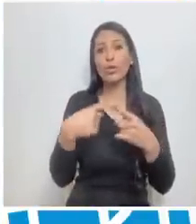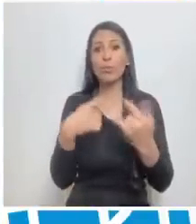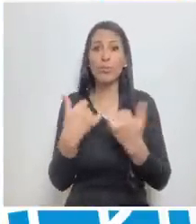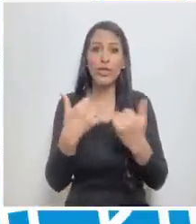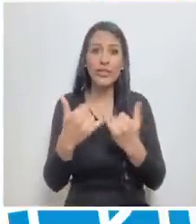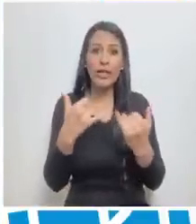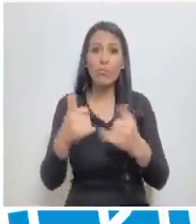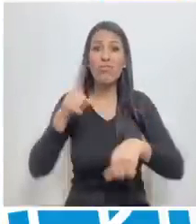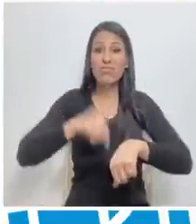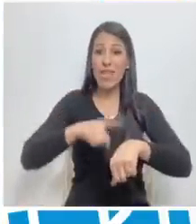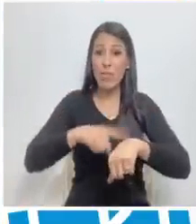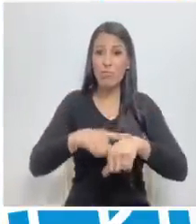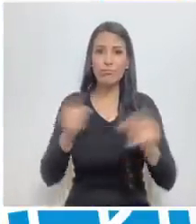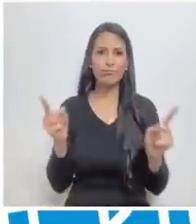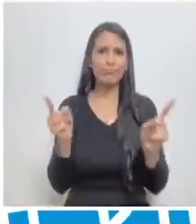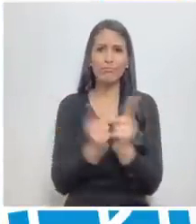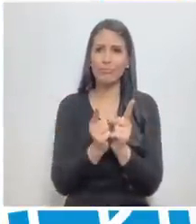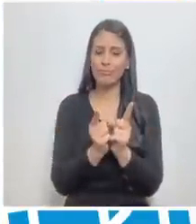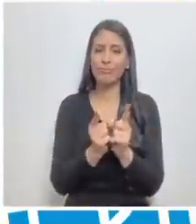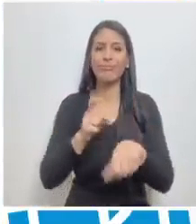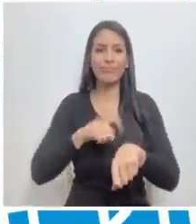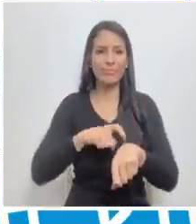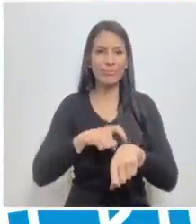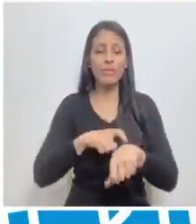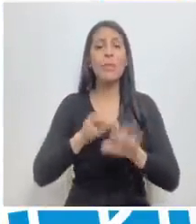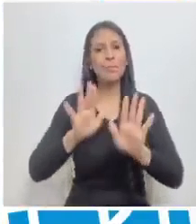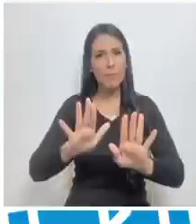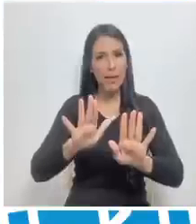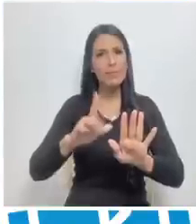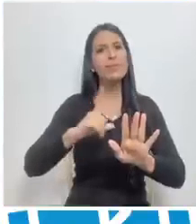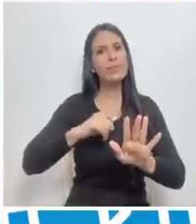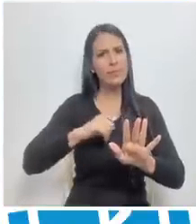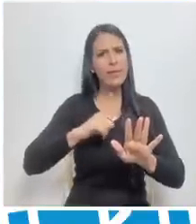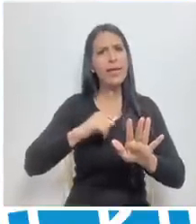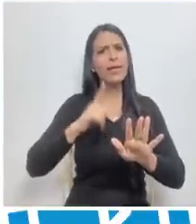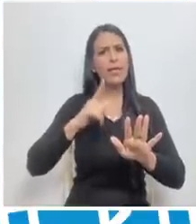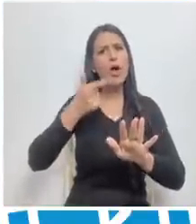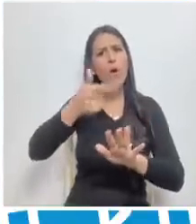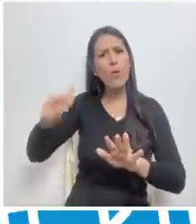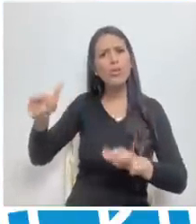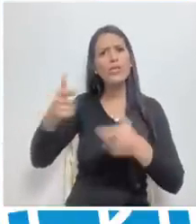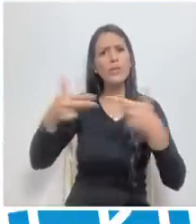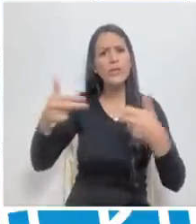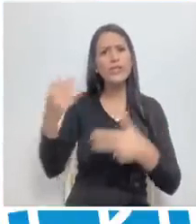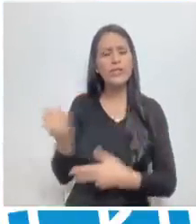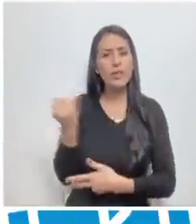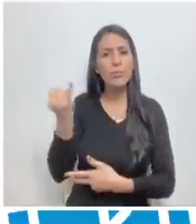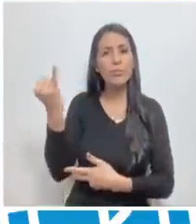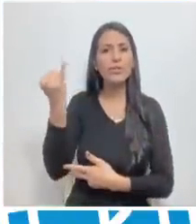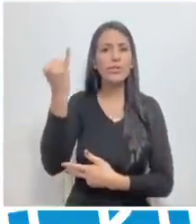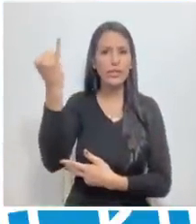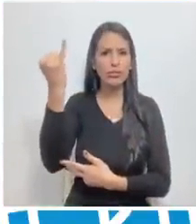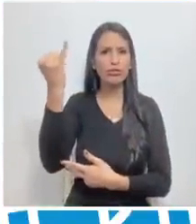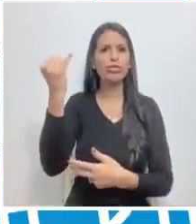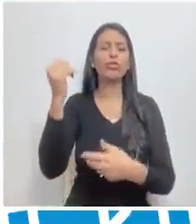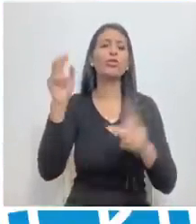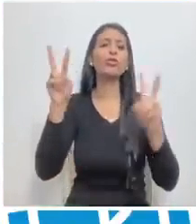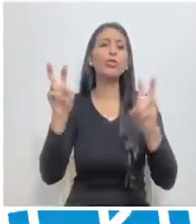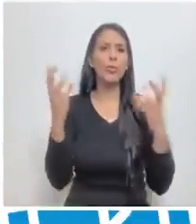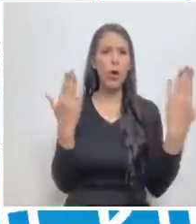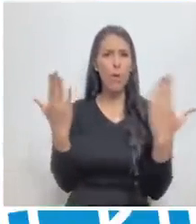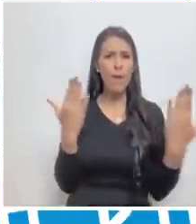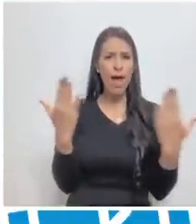né? Mas é claro que há algumas questões importantes a serem resolvidas, como da comparabilidade, né? Será que o item funciona da mesma